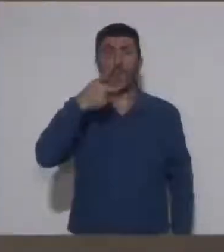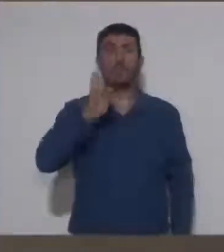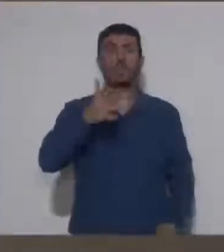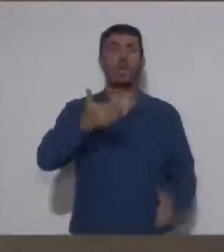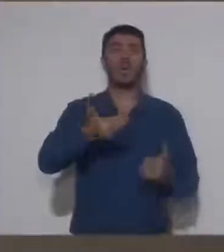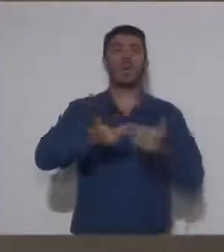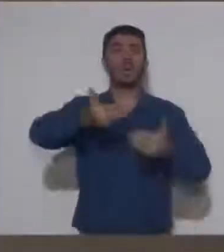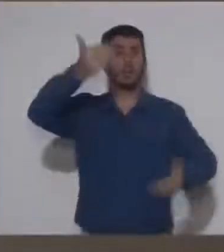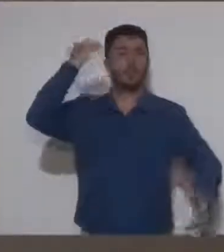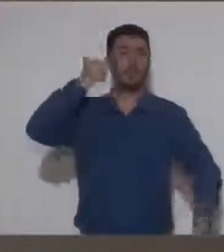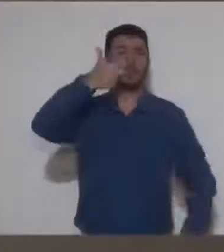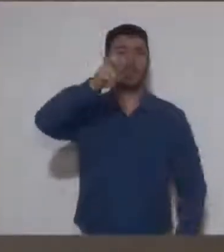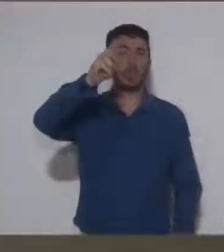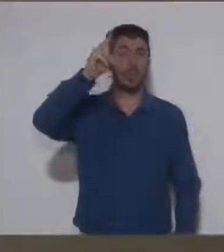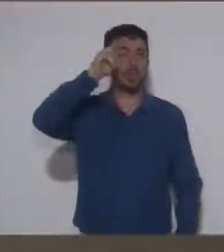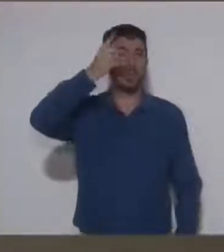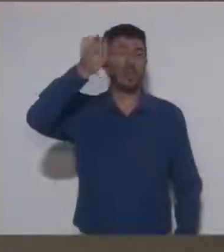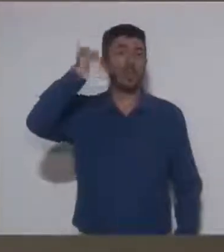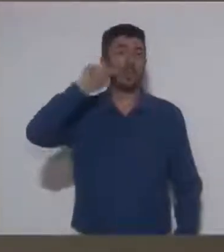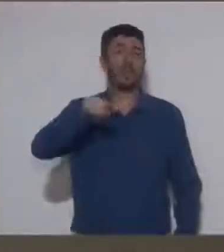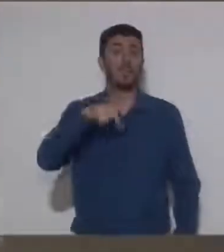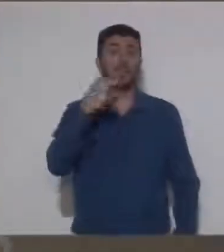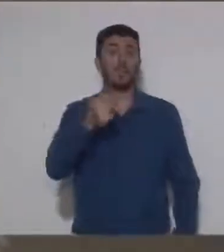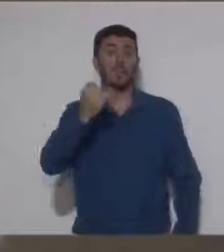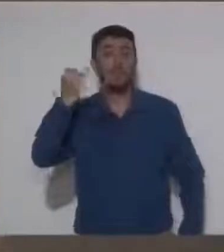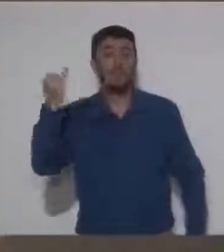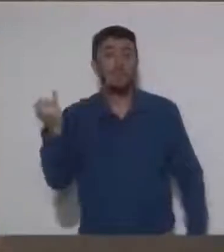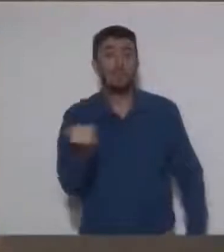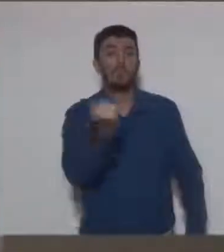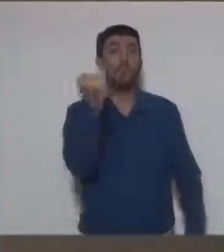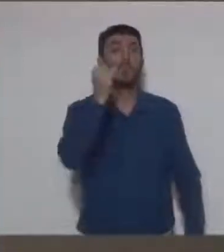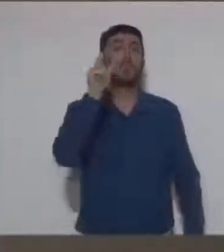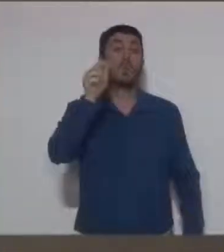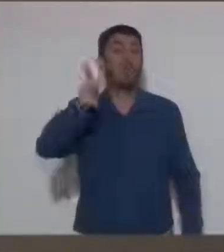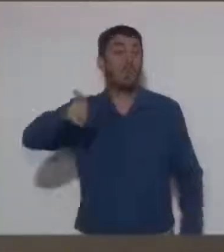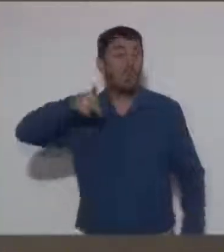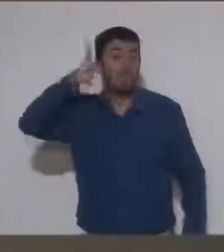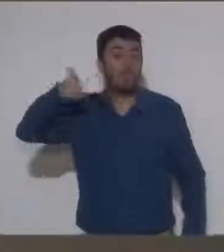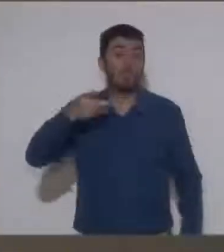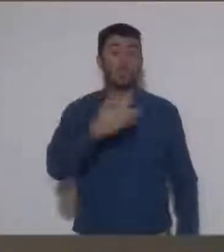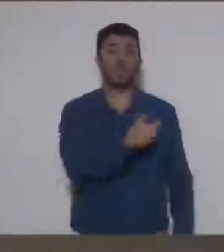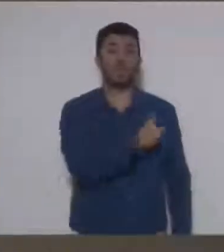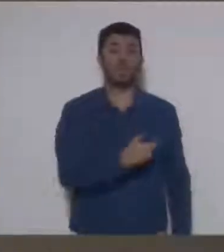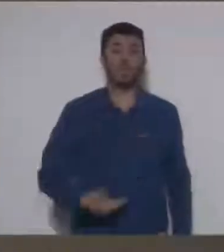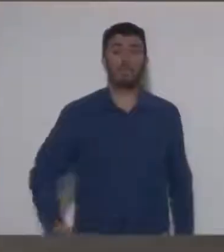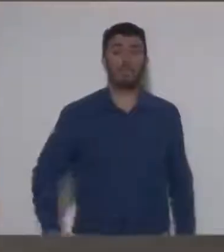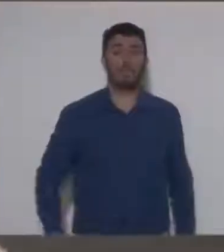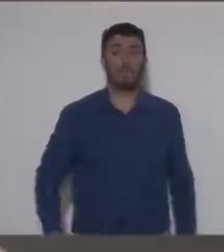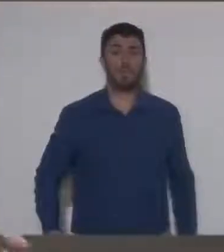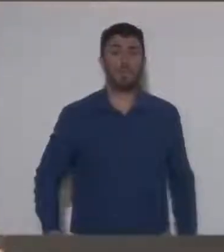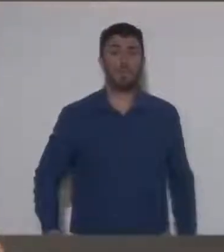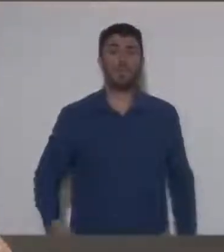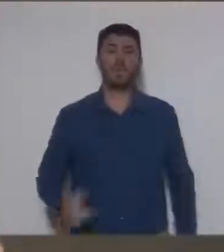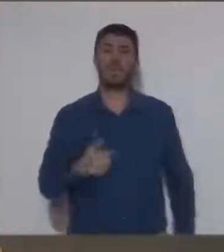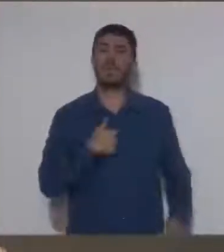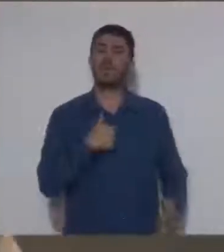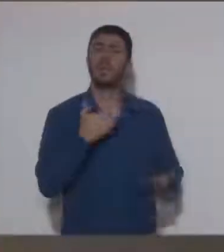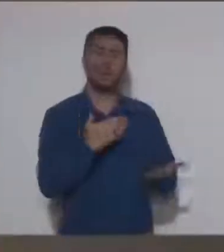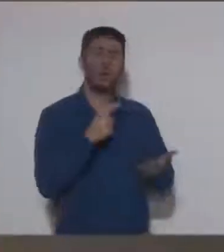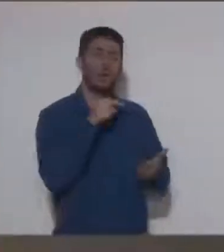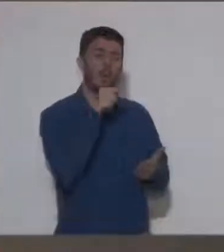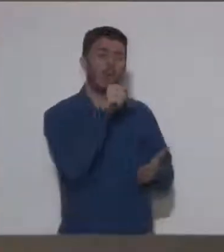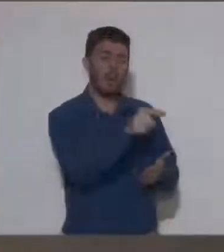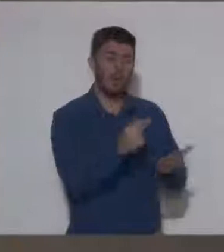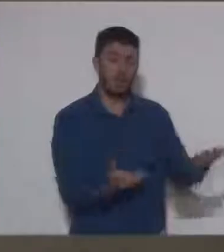atrás da importância da gente prover política pública, facilitando e favorecendo com que o jovem tenha um emprego, o